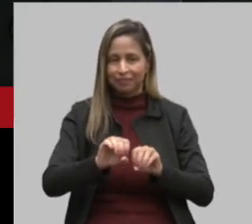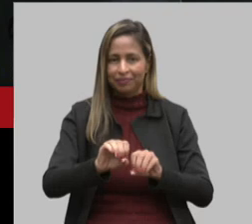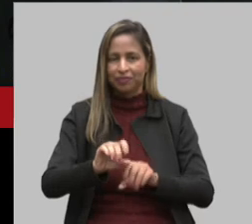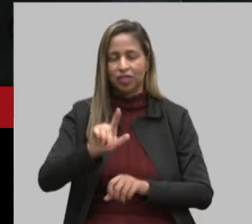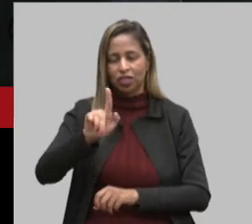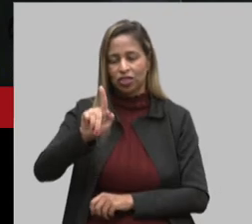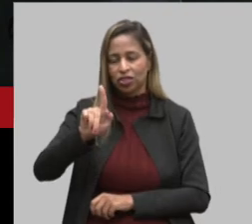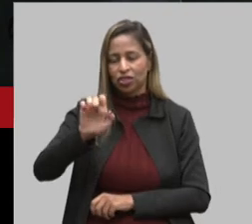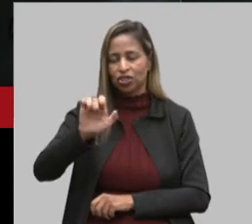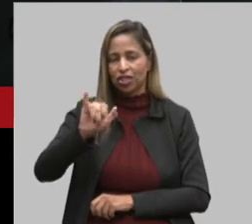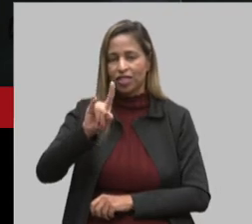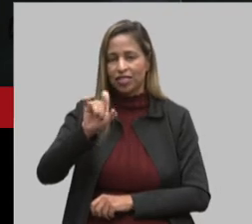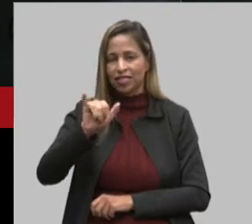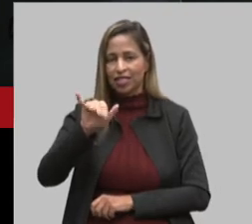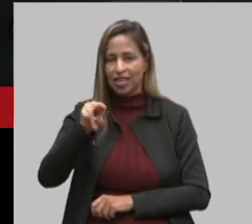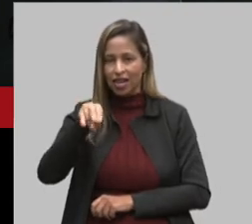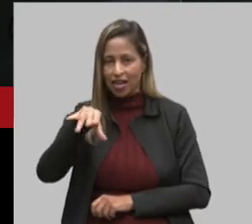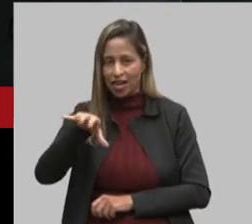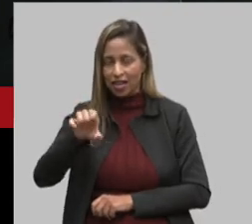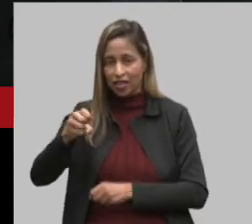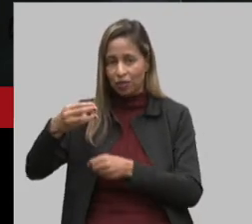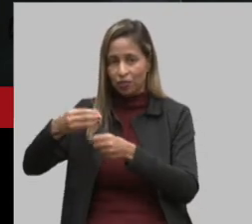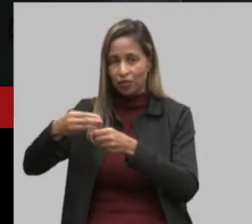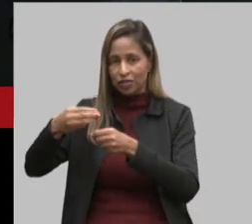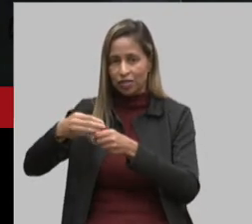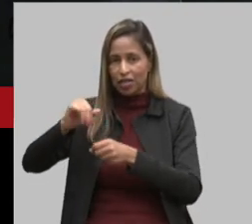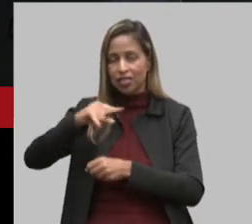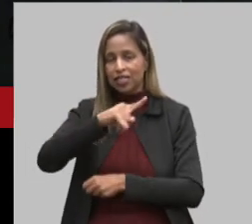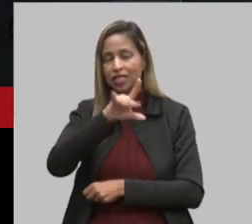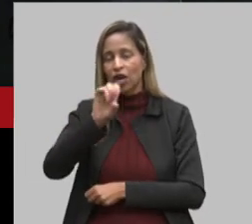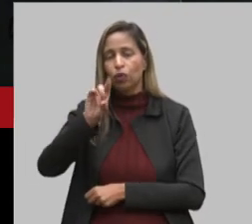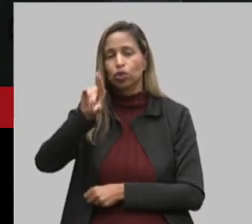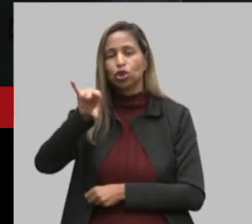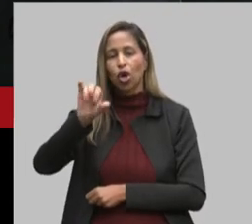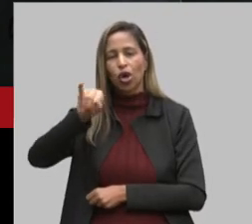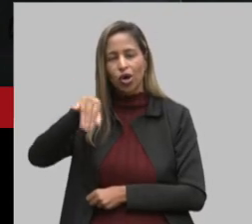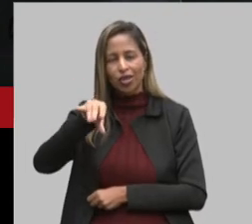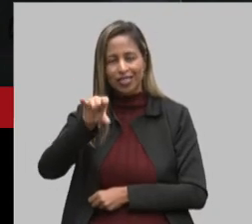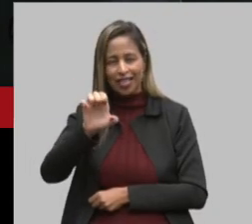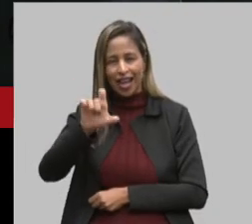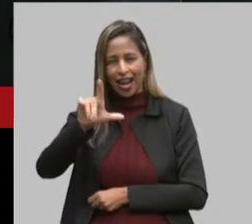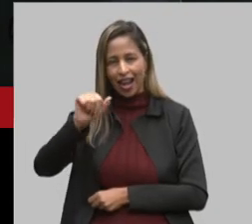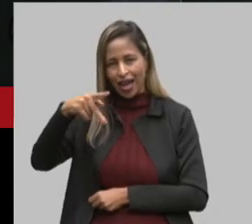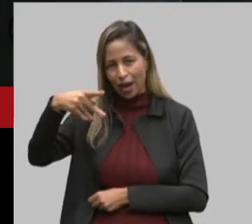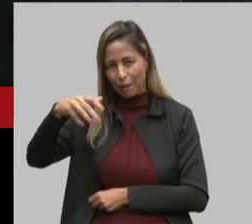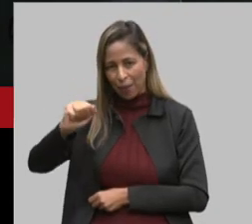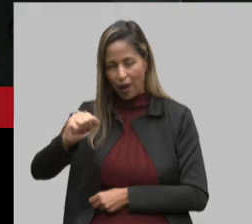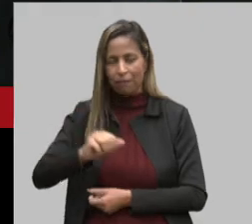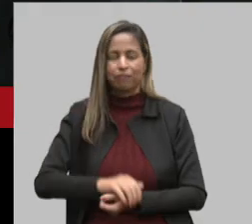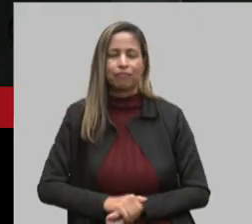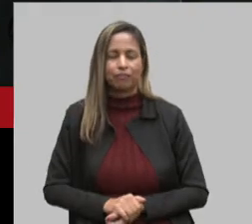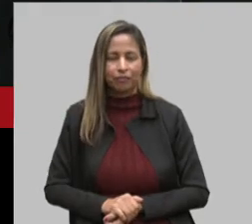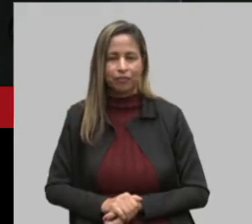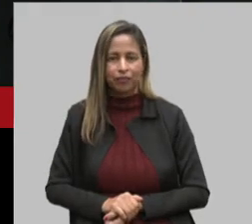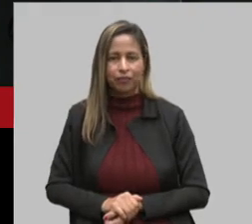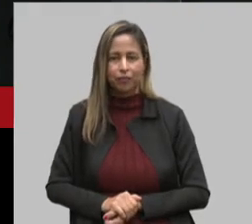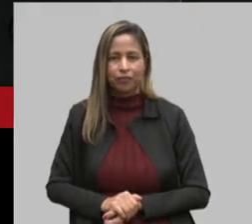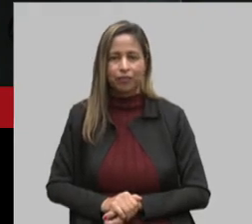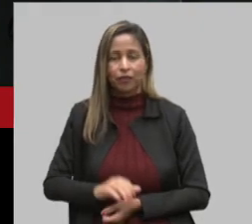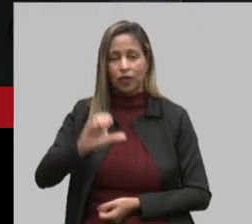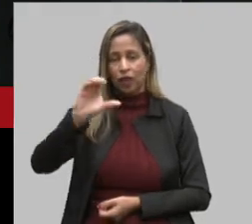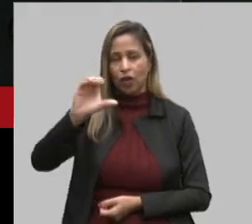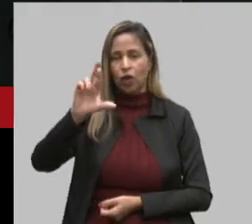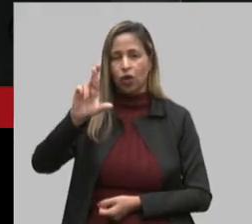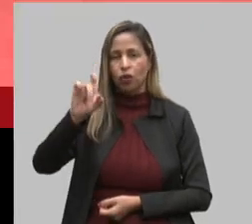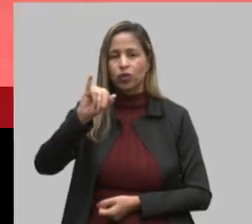Alves os reis do Município de São José da Lapa Sofia Silva Valério município de cruzilia